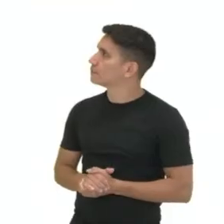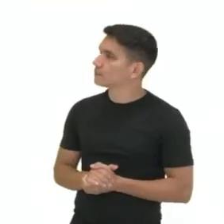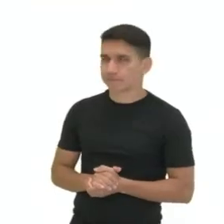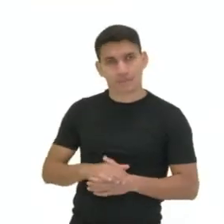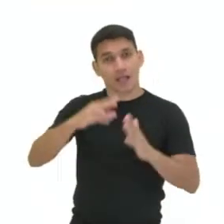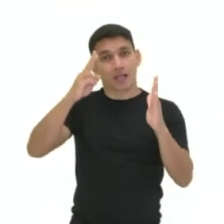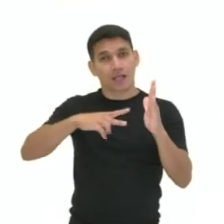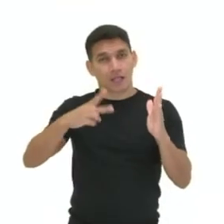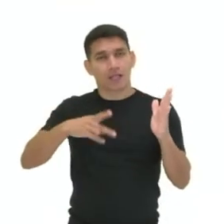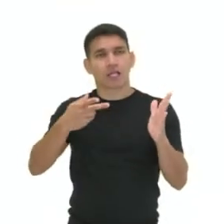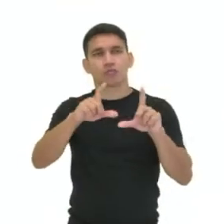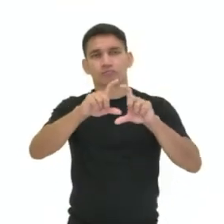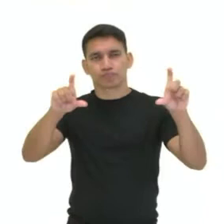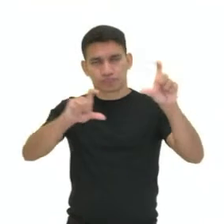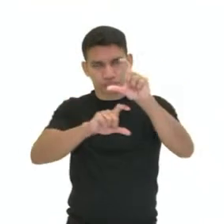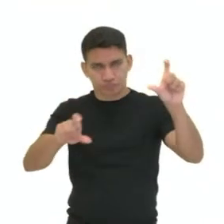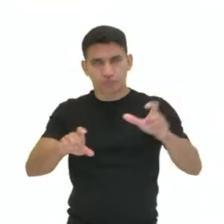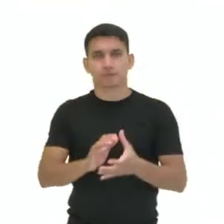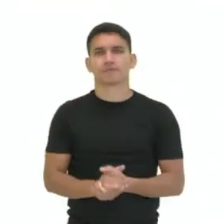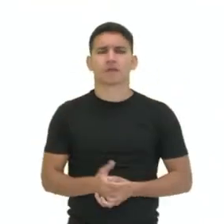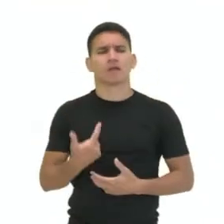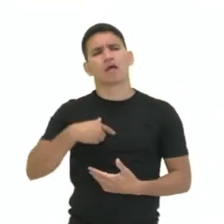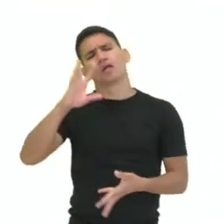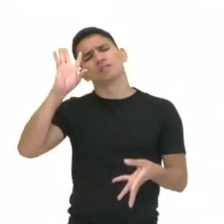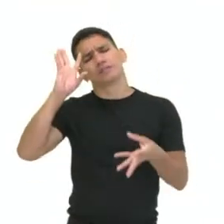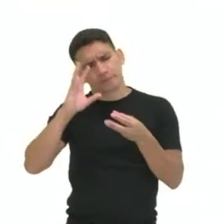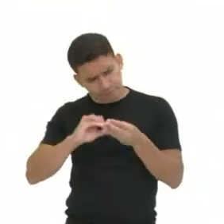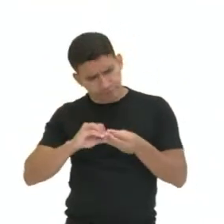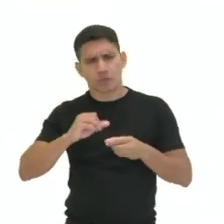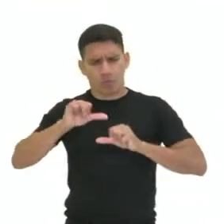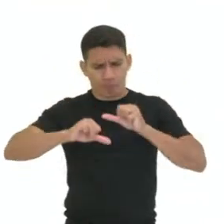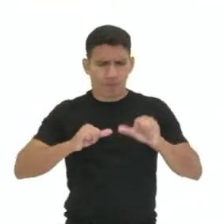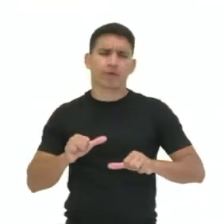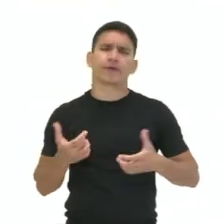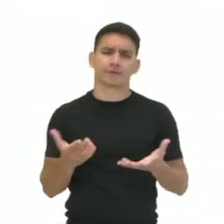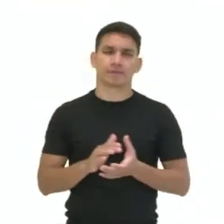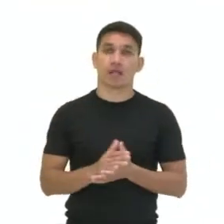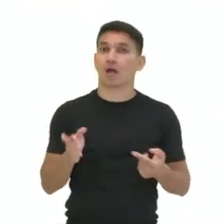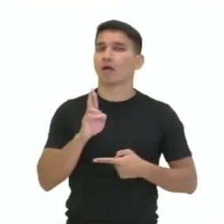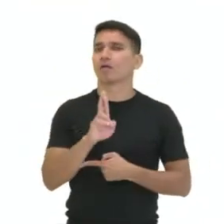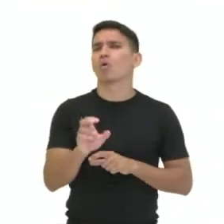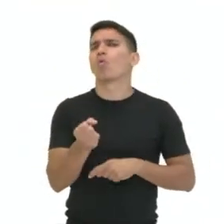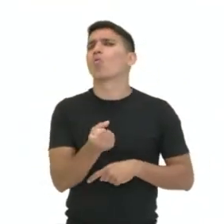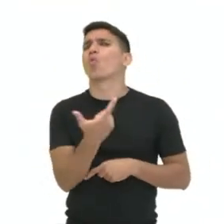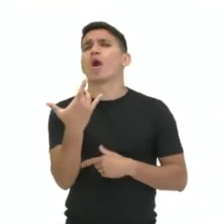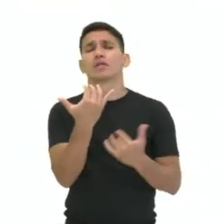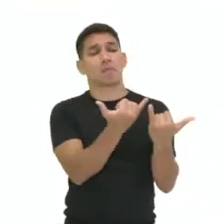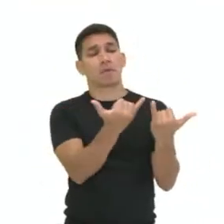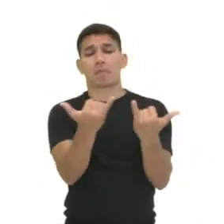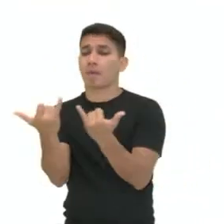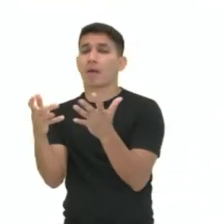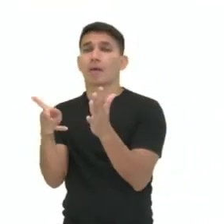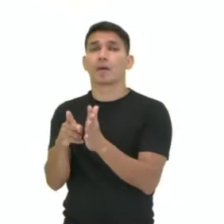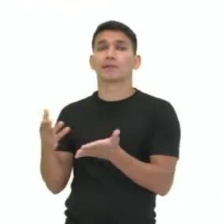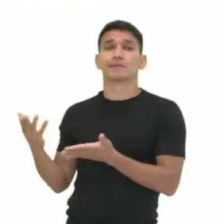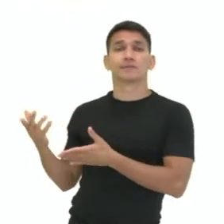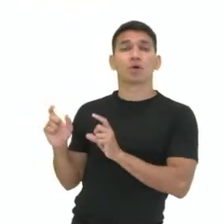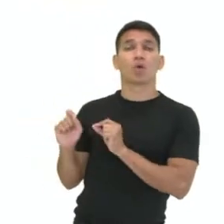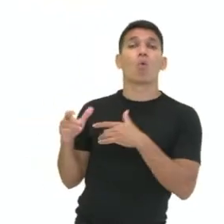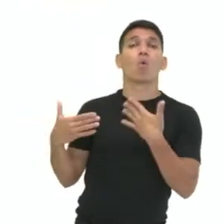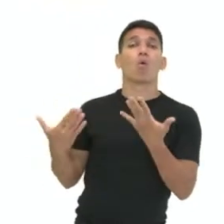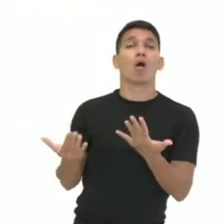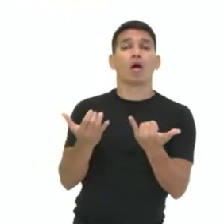Releia o período. Reconheço que mudei bastante. Agora responda. Quantas orações há no período e qual é a